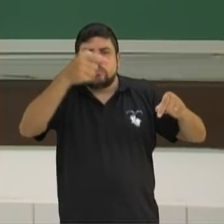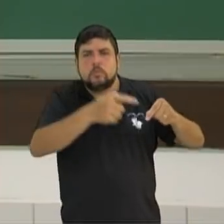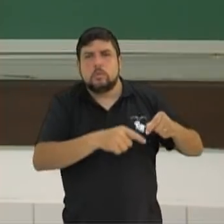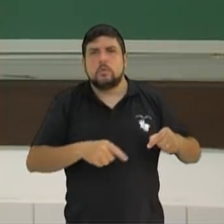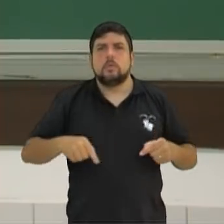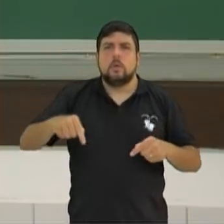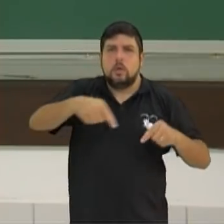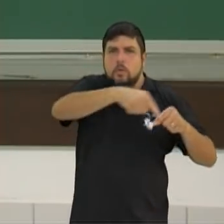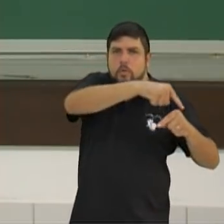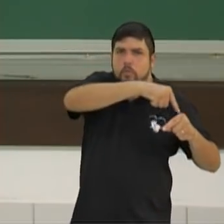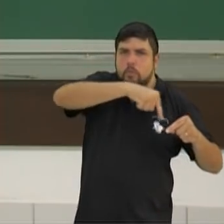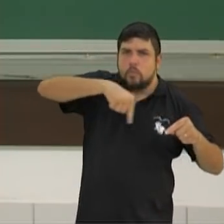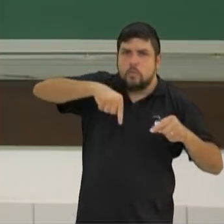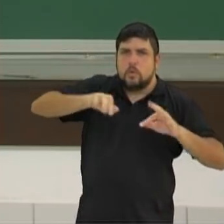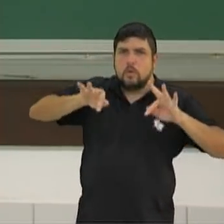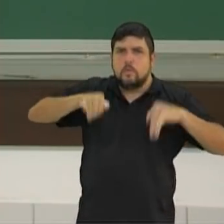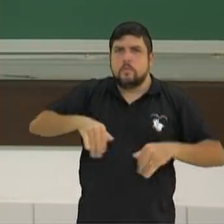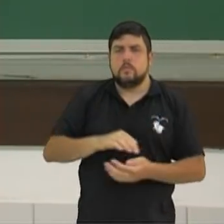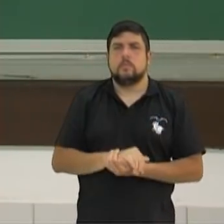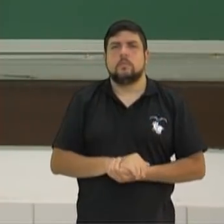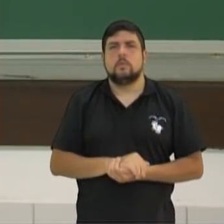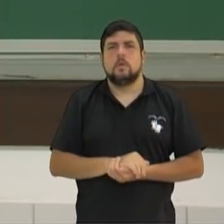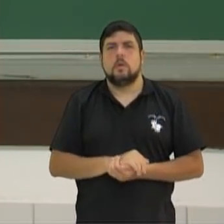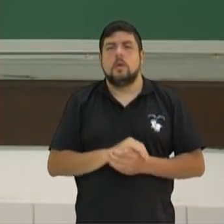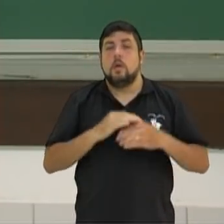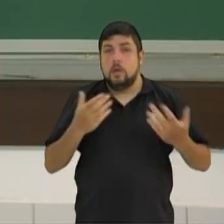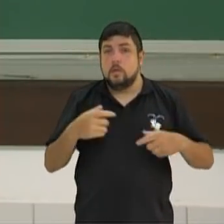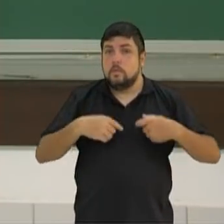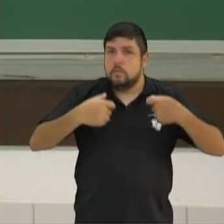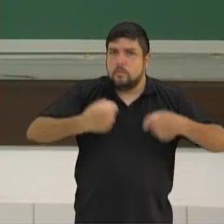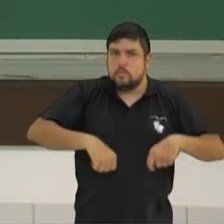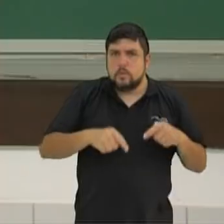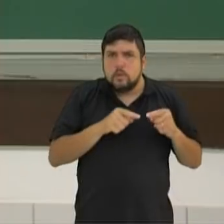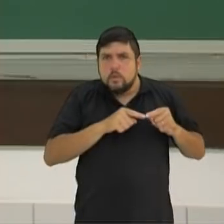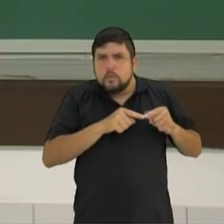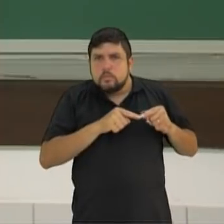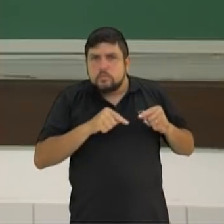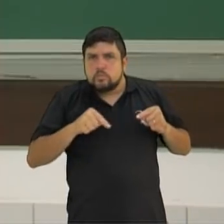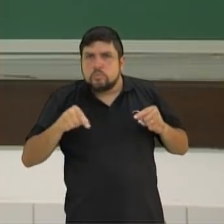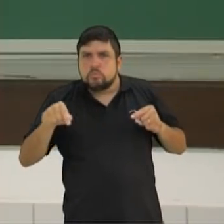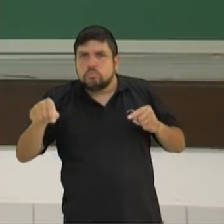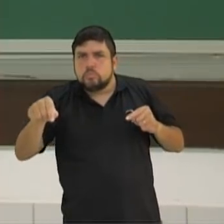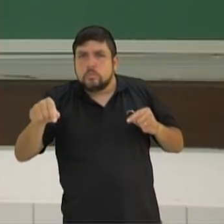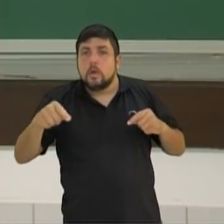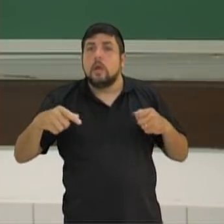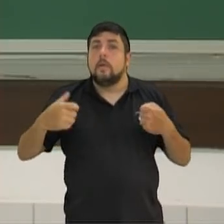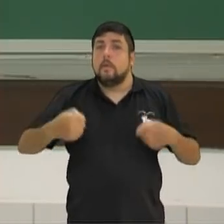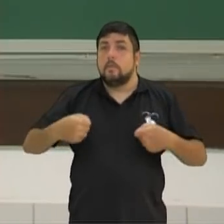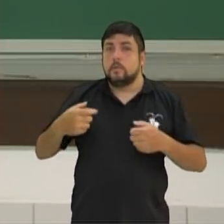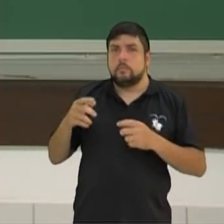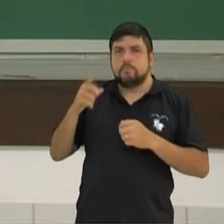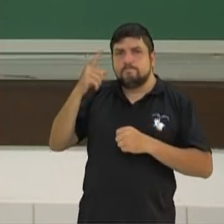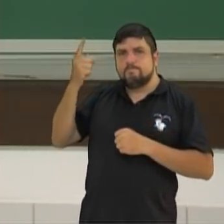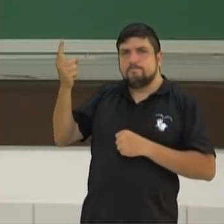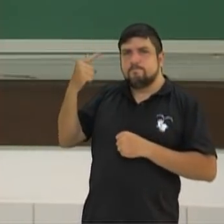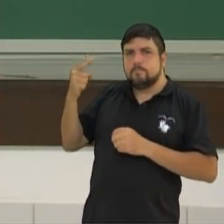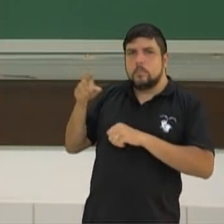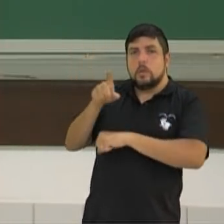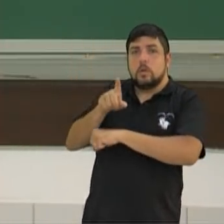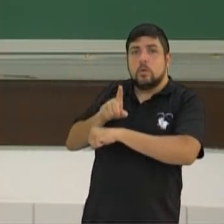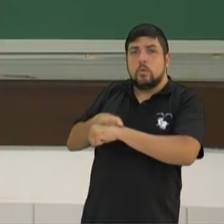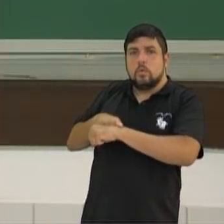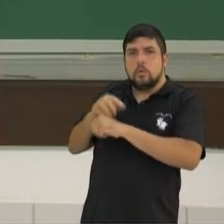primeiro ponto de cronometragem. Então, você deve fazer esse percurso no tempo estabelecido,